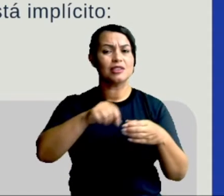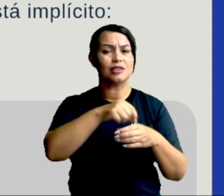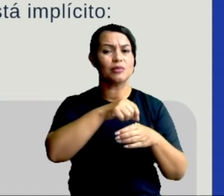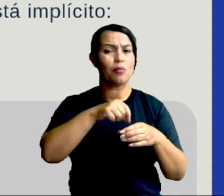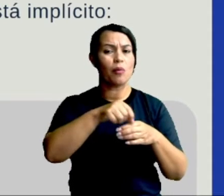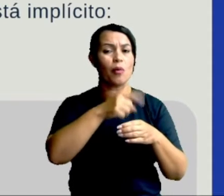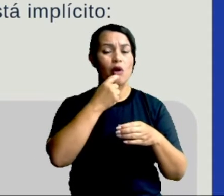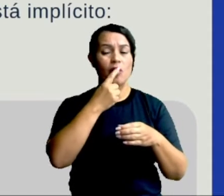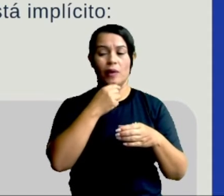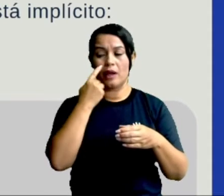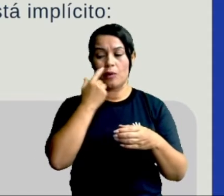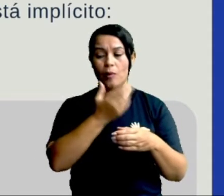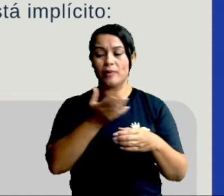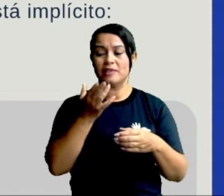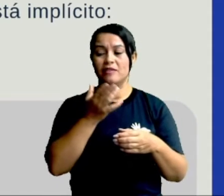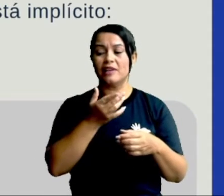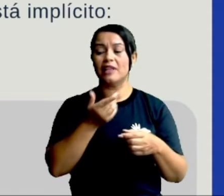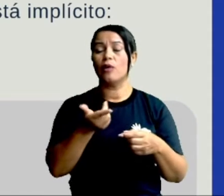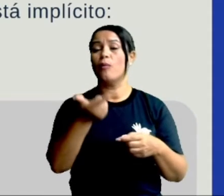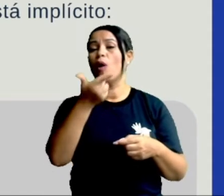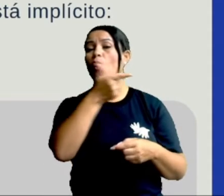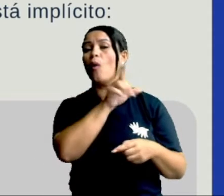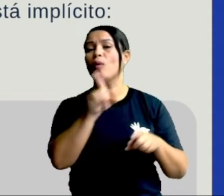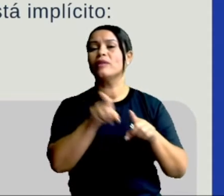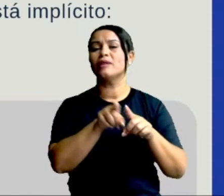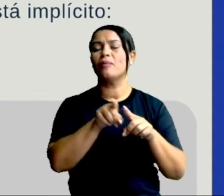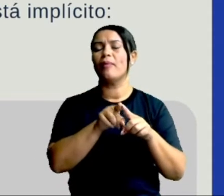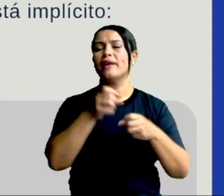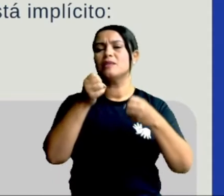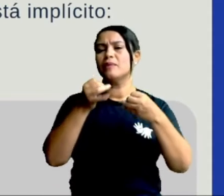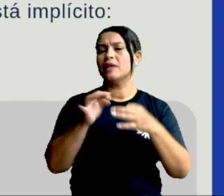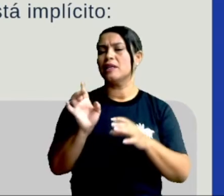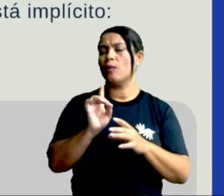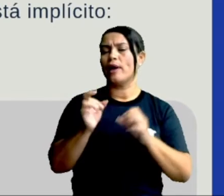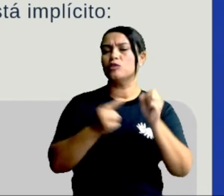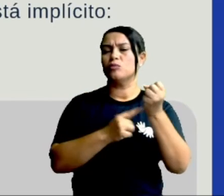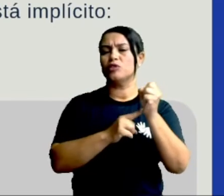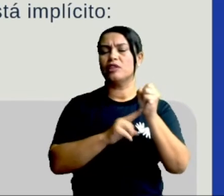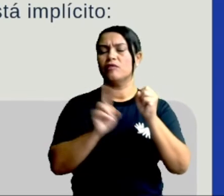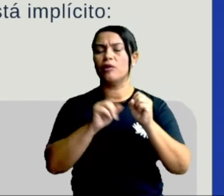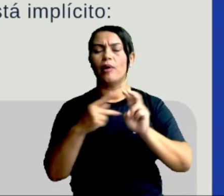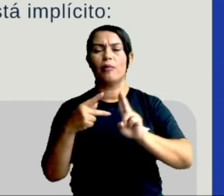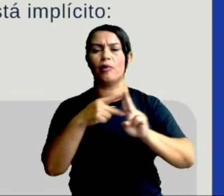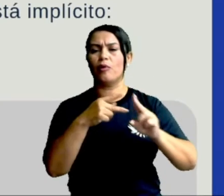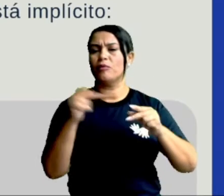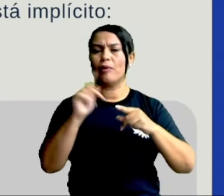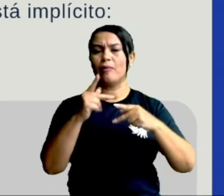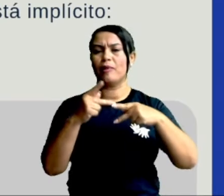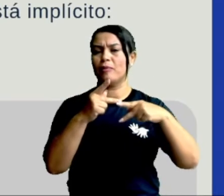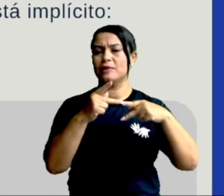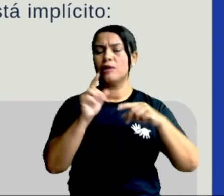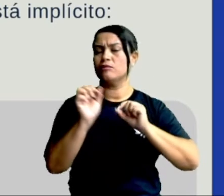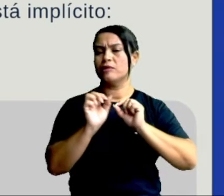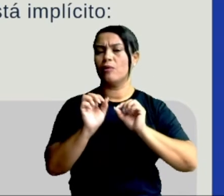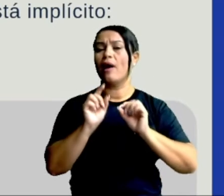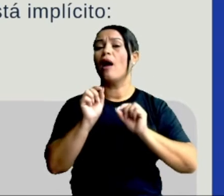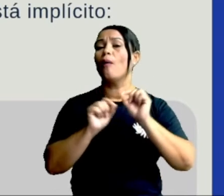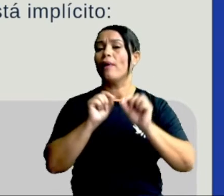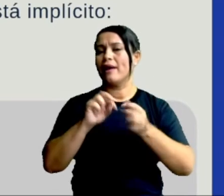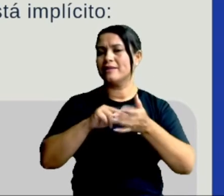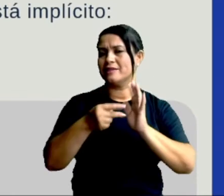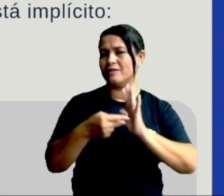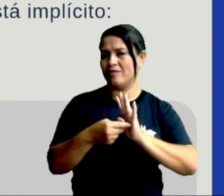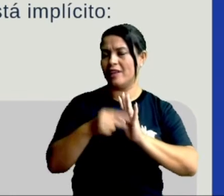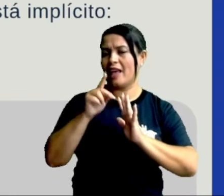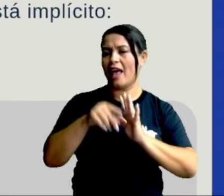é, que aí não é classe morfológica, não é substantivo, não é advérbio, não é pronome, preposição, mas é uma espécie